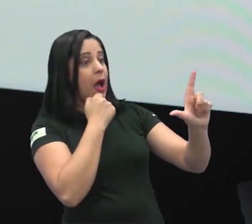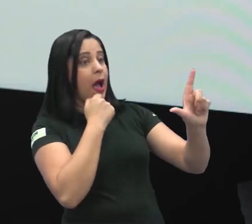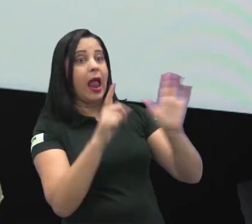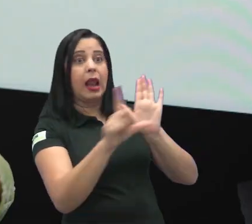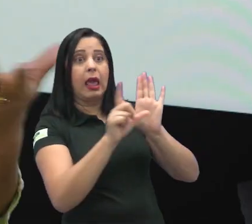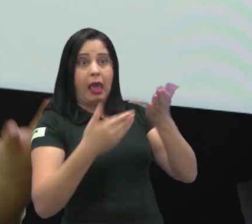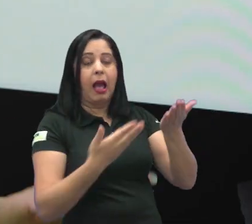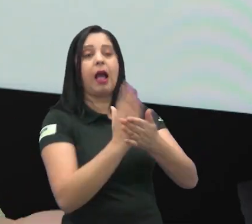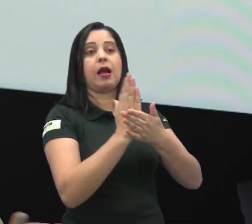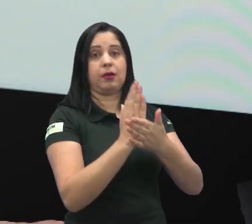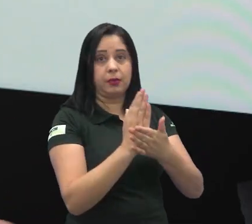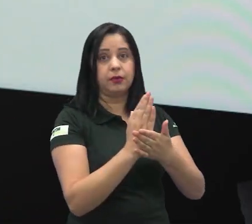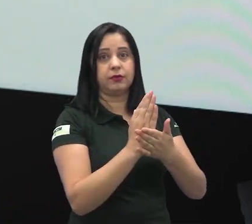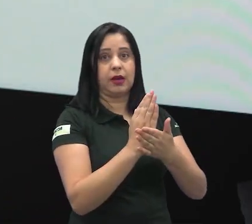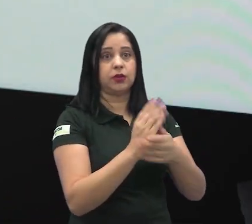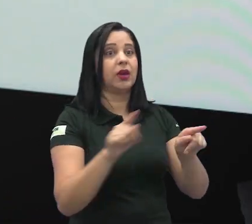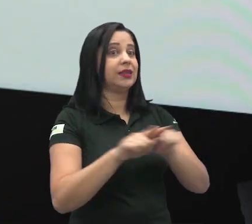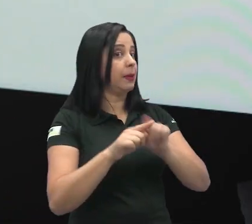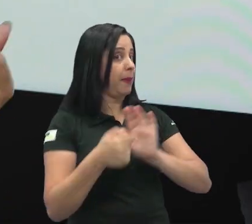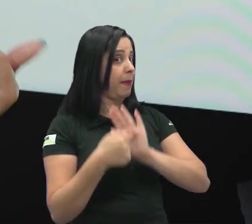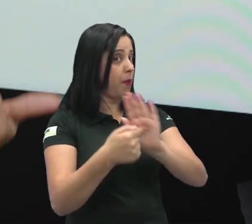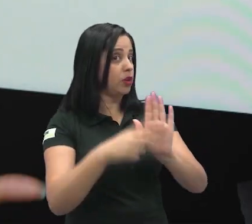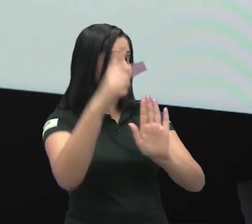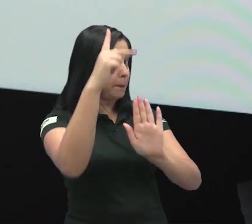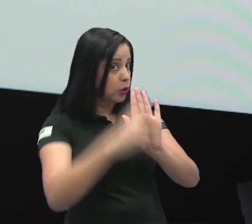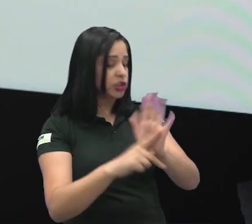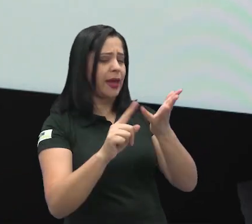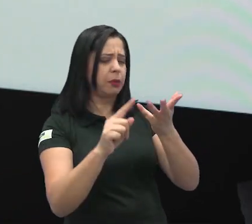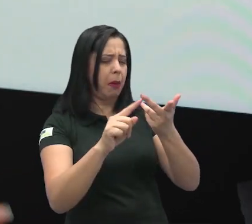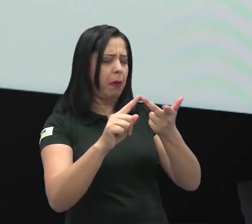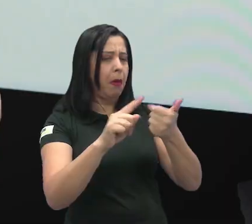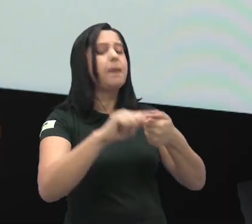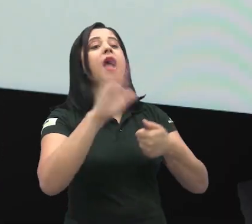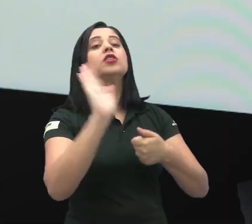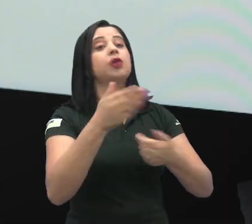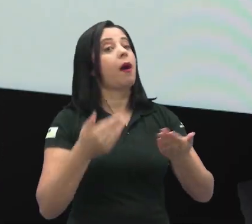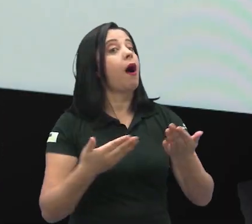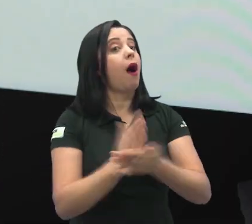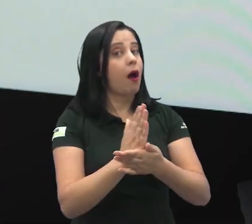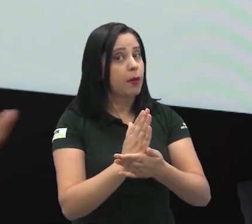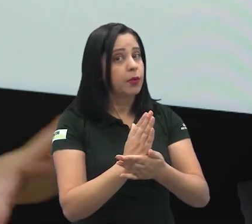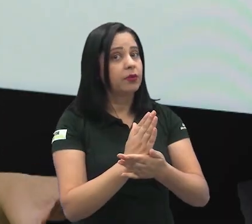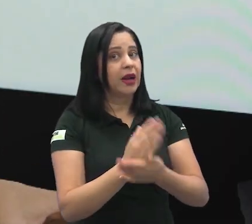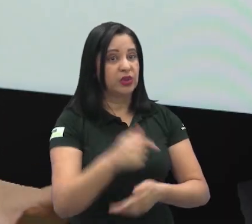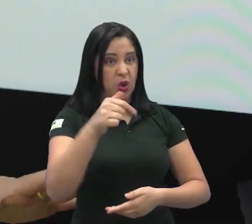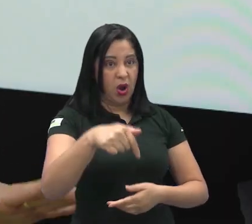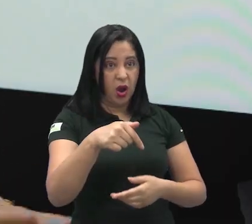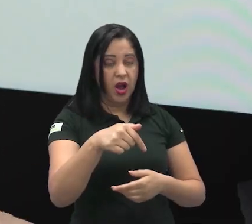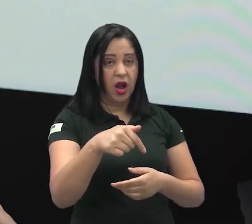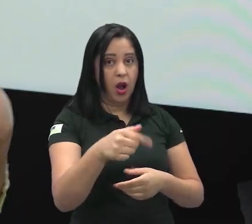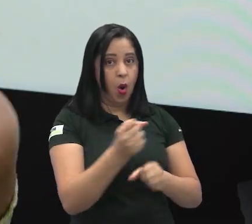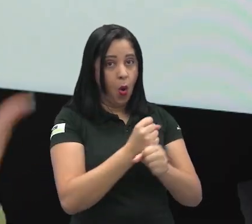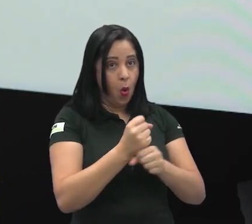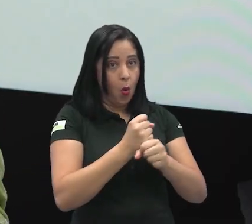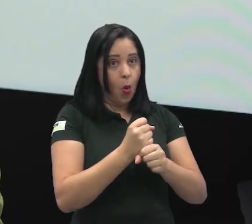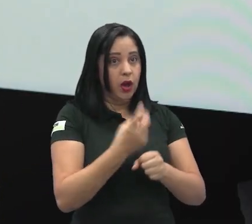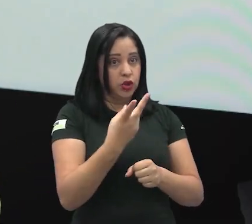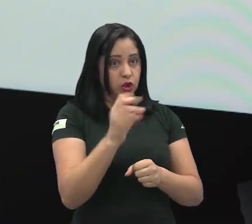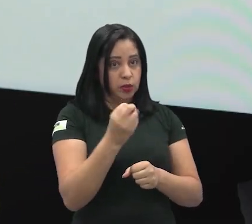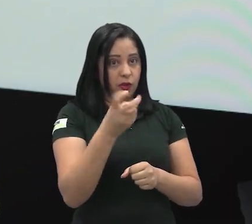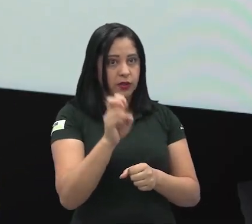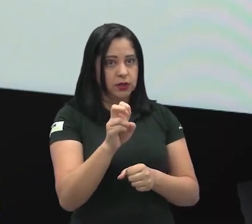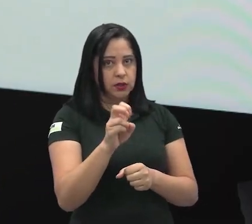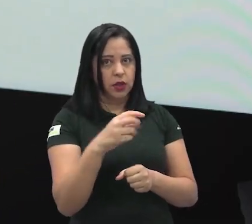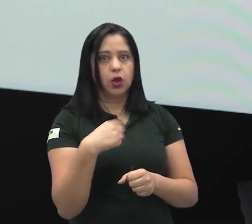cidade, colaborando para ela. A gente também mostra os projetos de leis aprovados aqui na Câmara, que são vários. Esse ano a gente informou